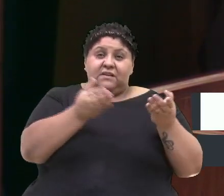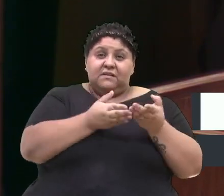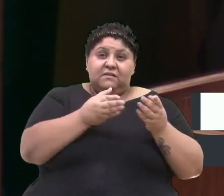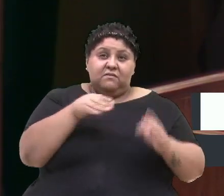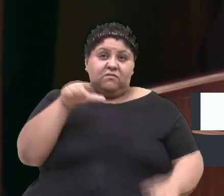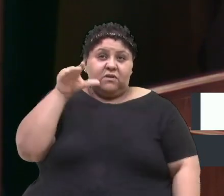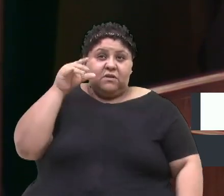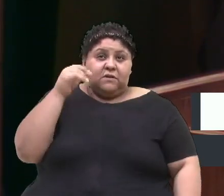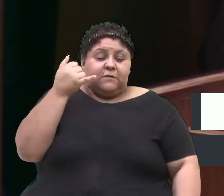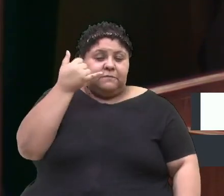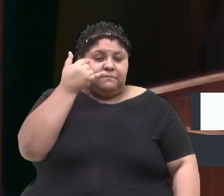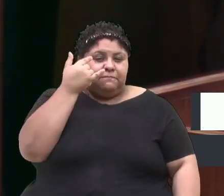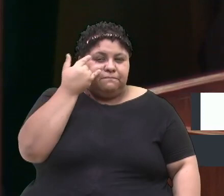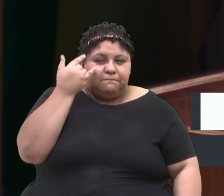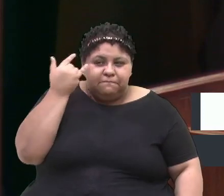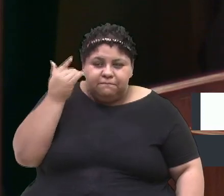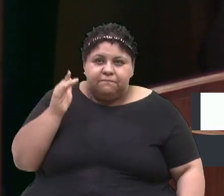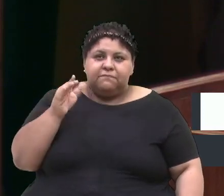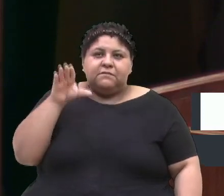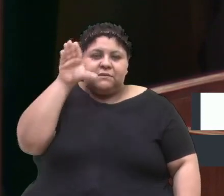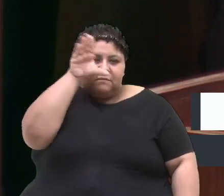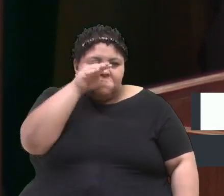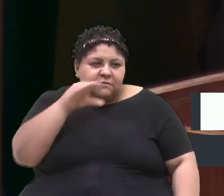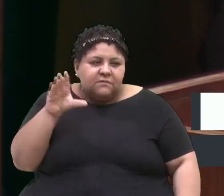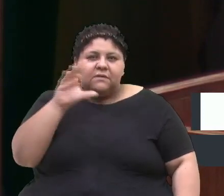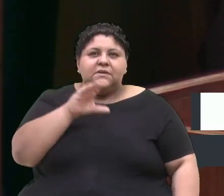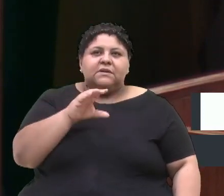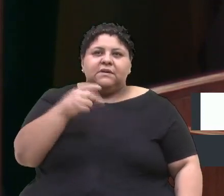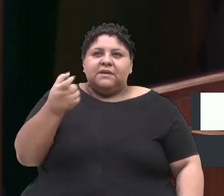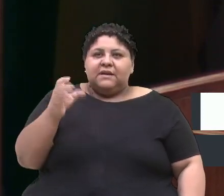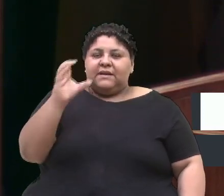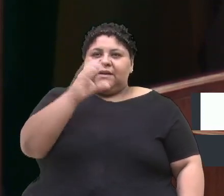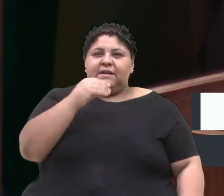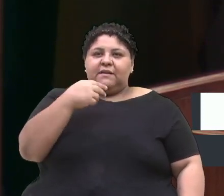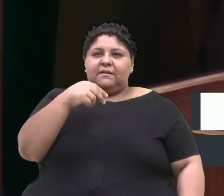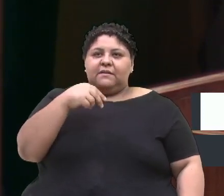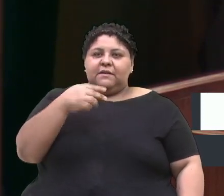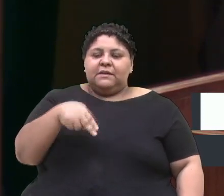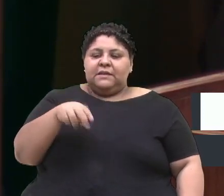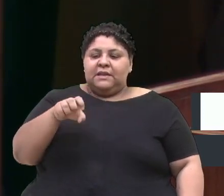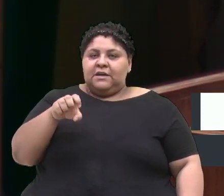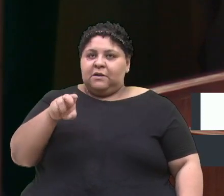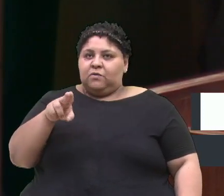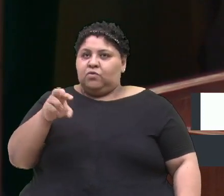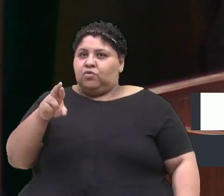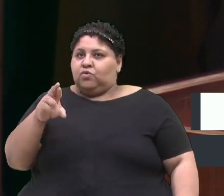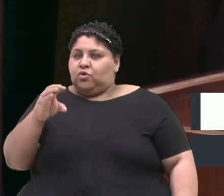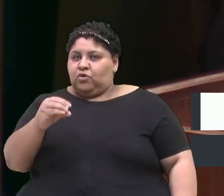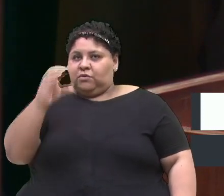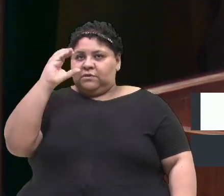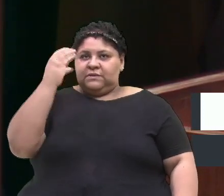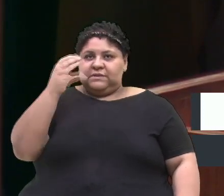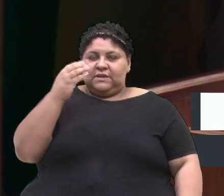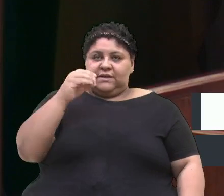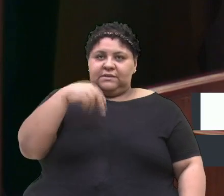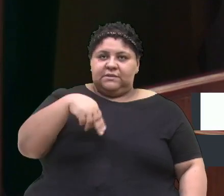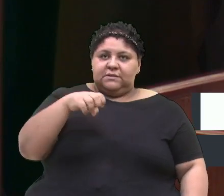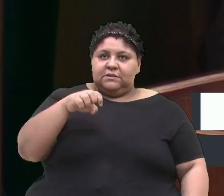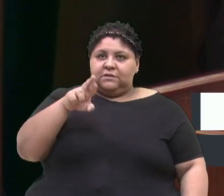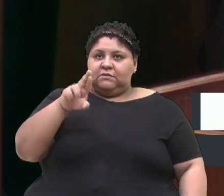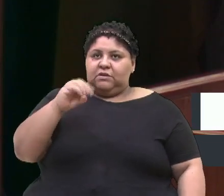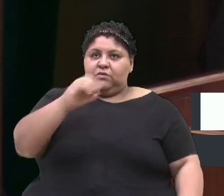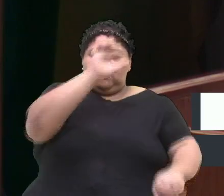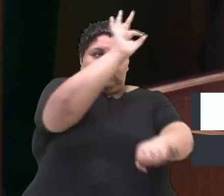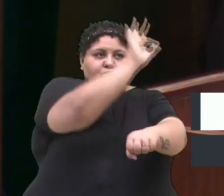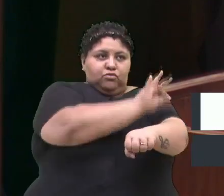que a neurociência, a neuroarquitetura fala muito que os espaços escolares e os espaços que a gente trabalha ou a